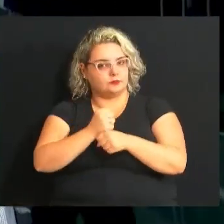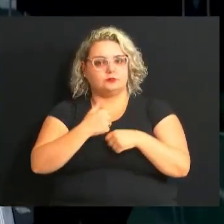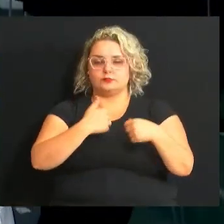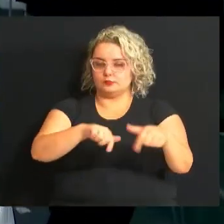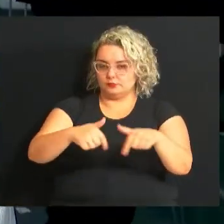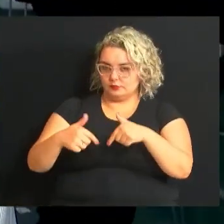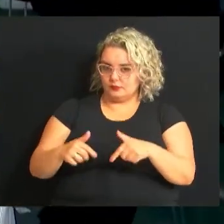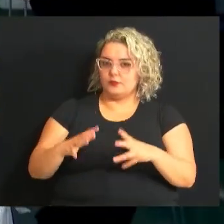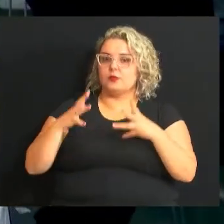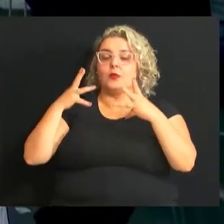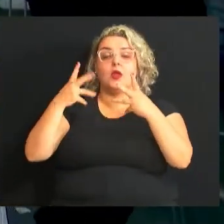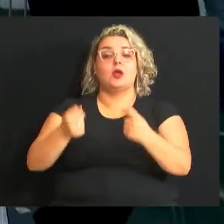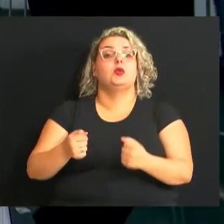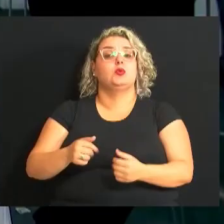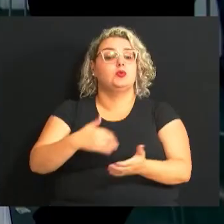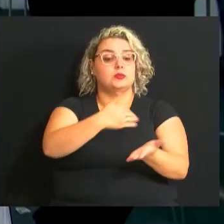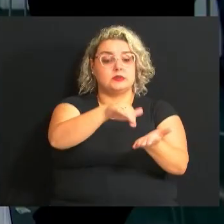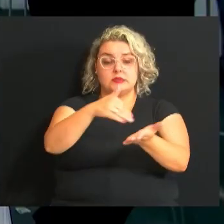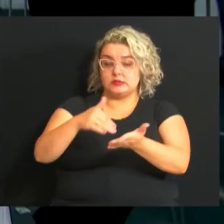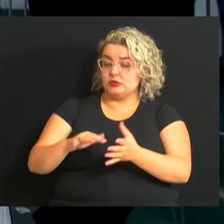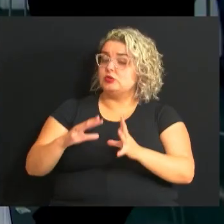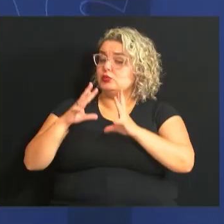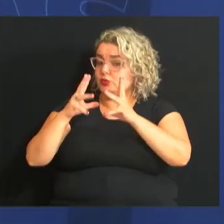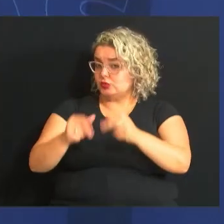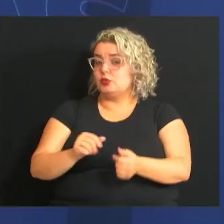todas as secretarias, de um modo geral.